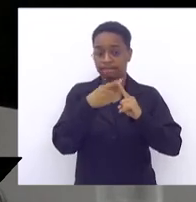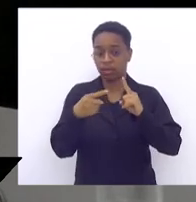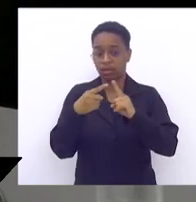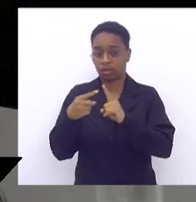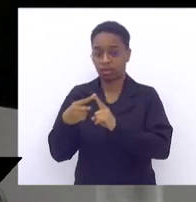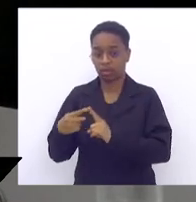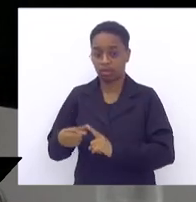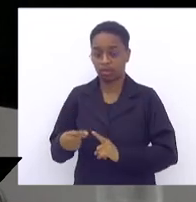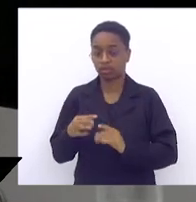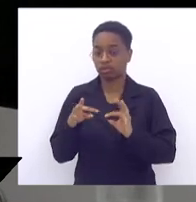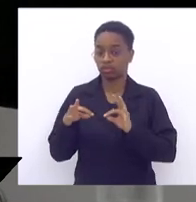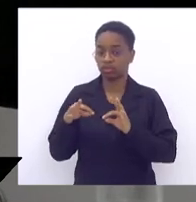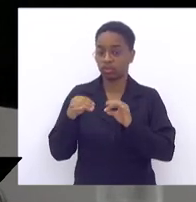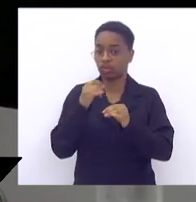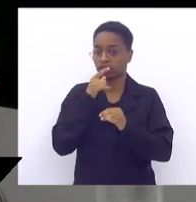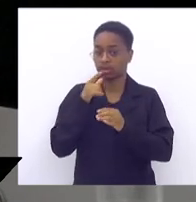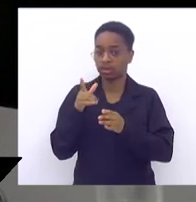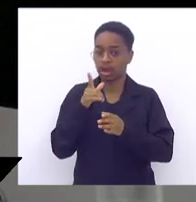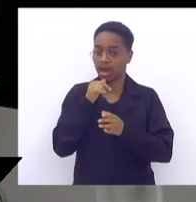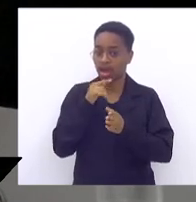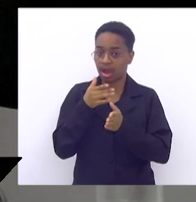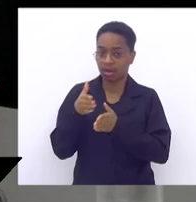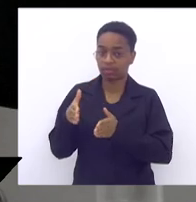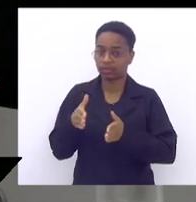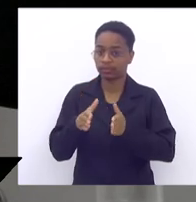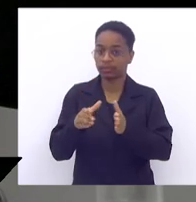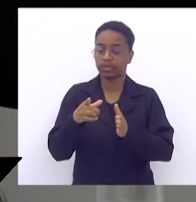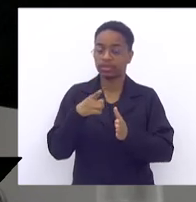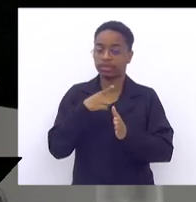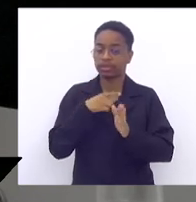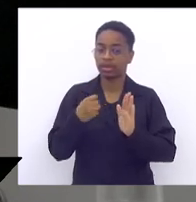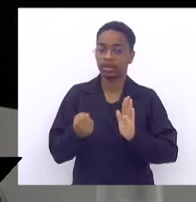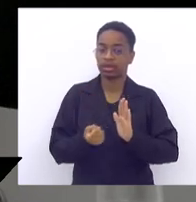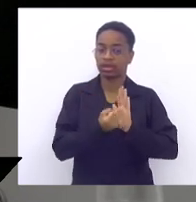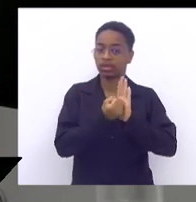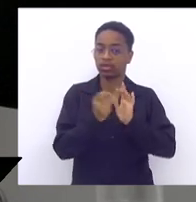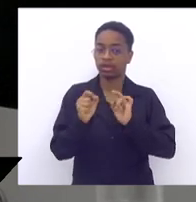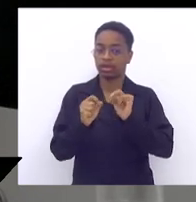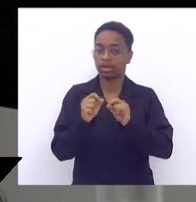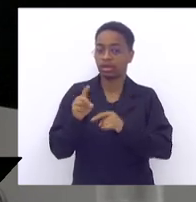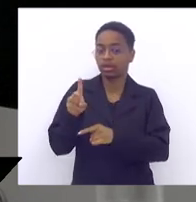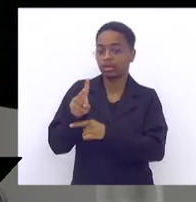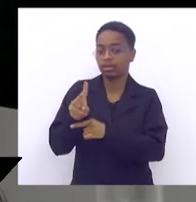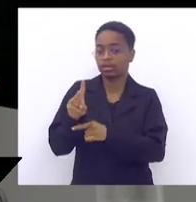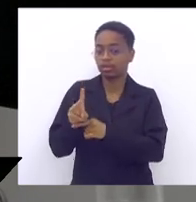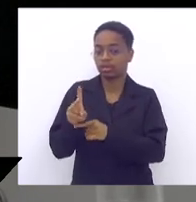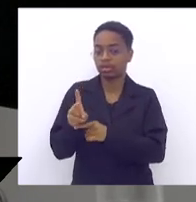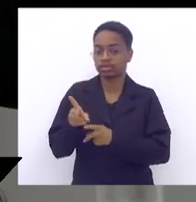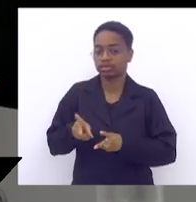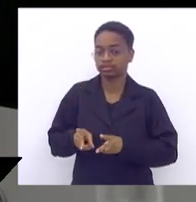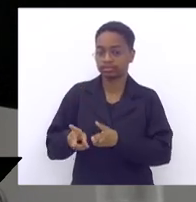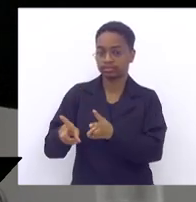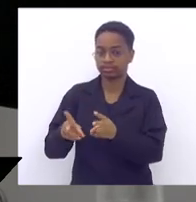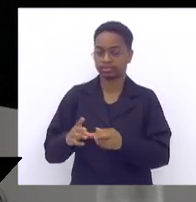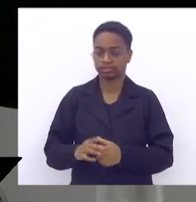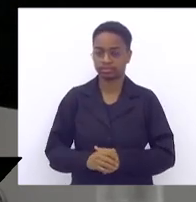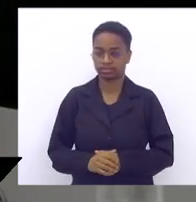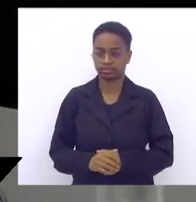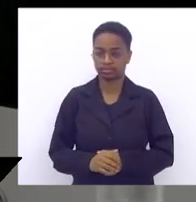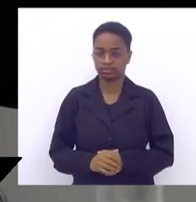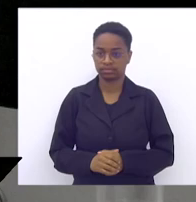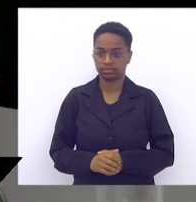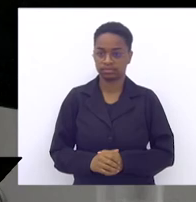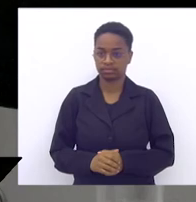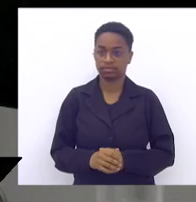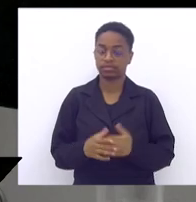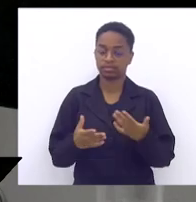os rios que recebam a classificação como rios de preservação ou proteção permanente. Presidente, a